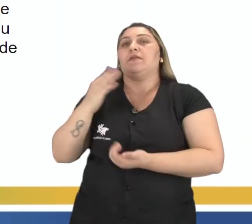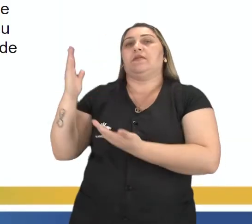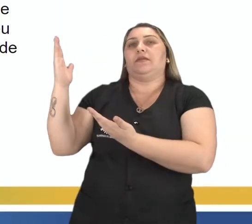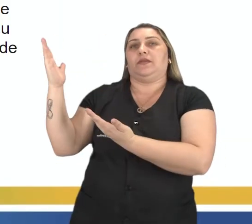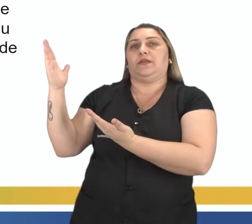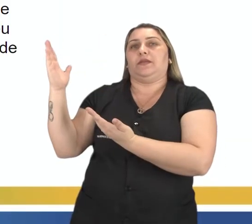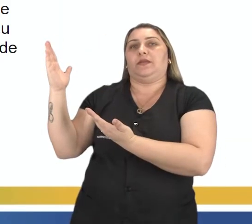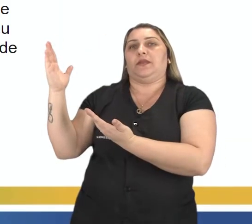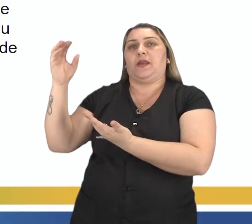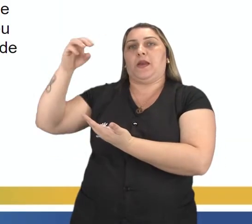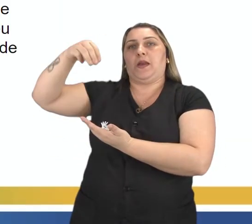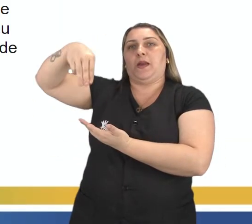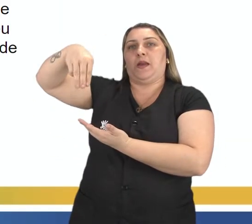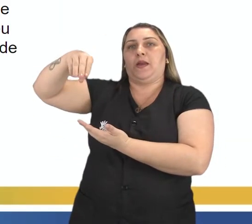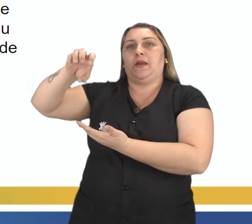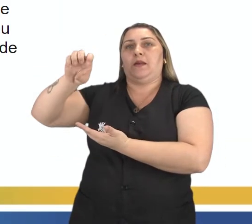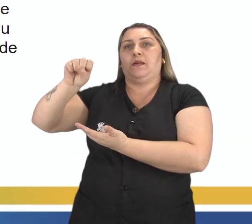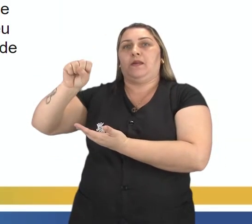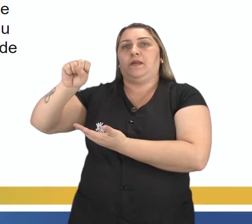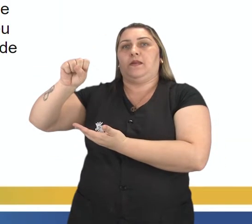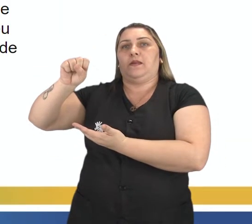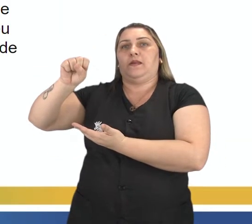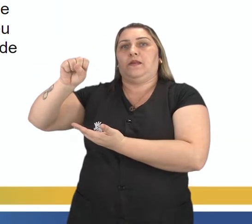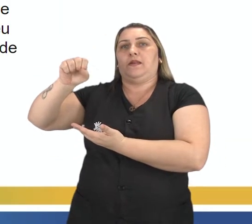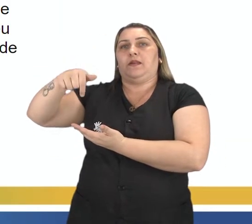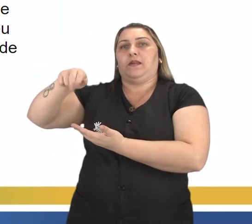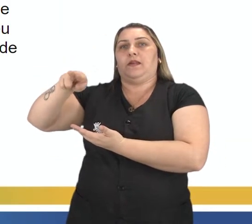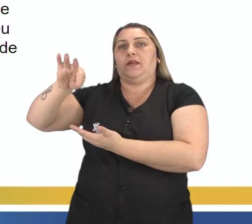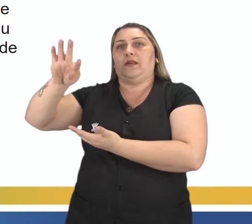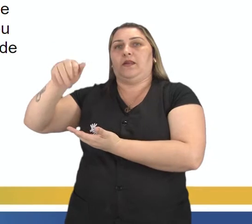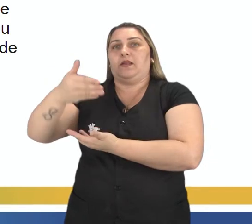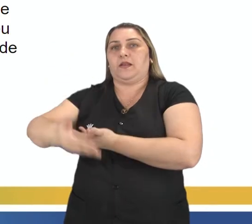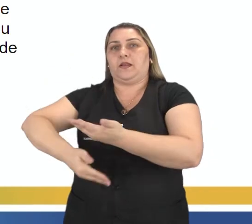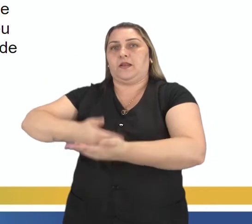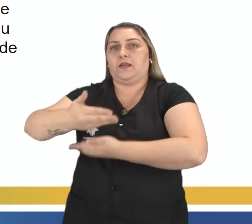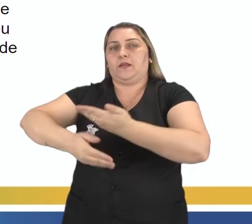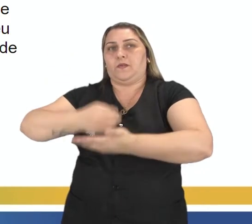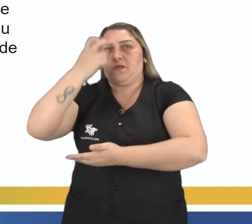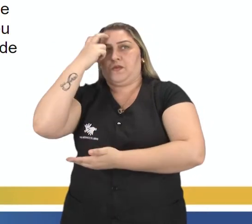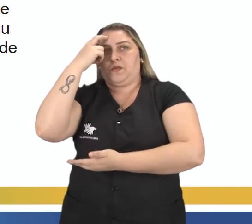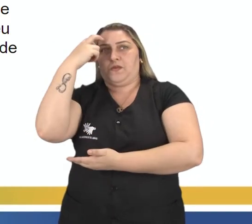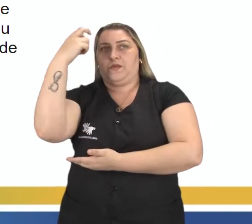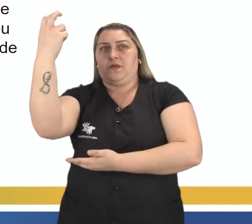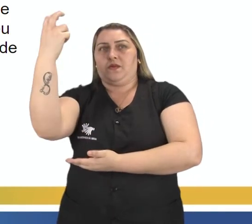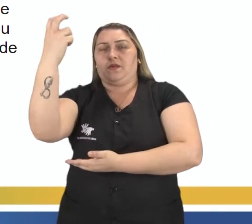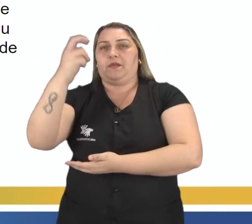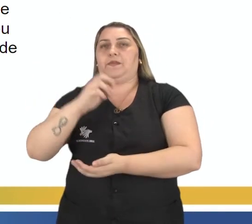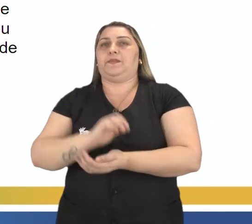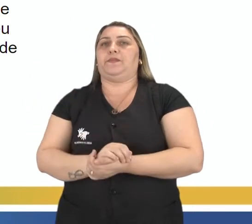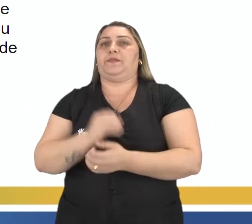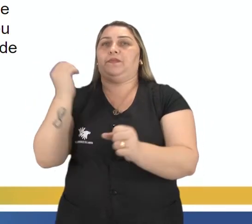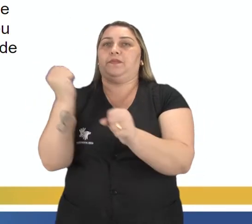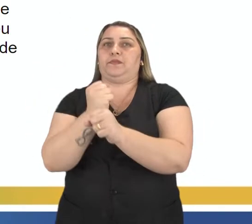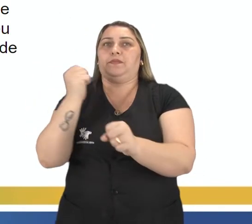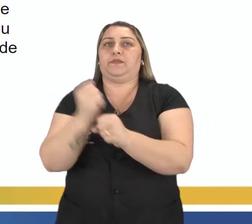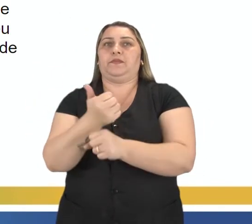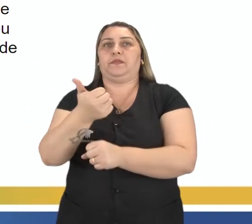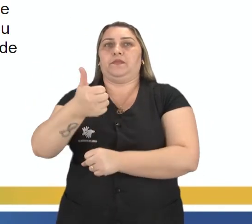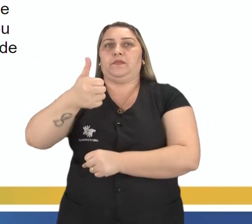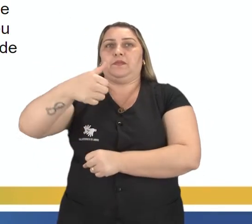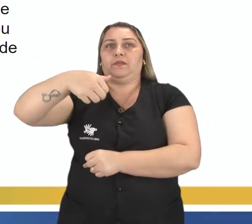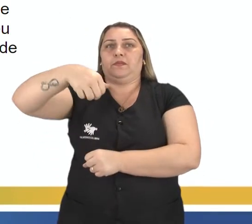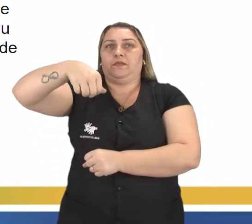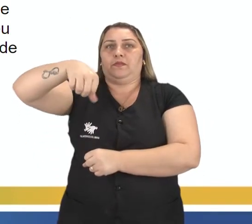uma mesquita, né? Que ela foi construída aí por conta dessa interação cultural, né? E aí ela foi reconstruída em